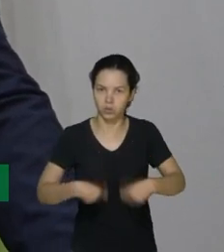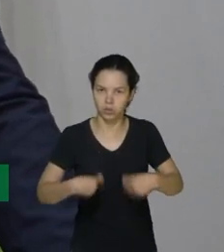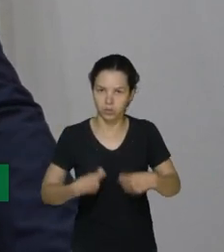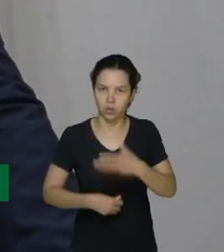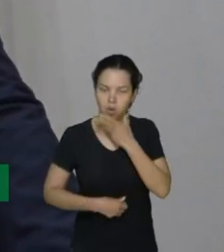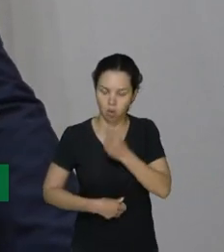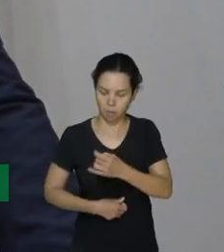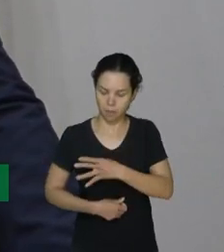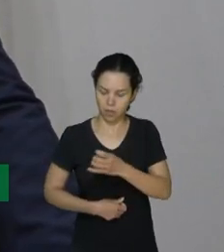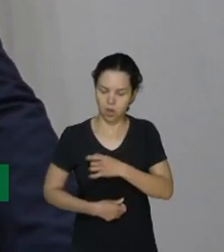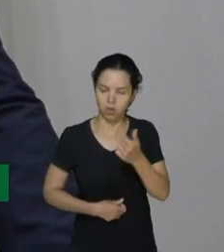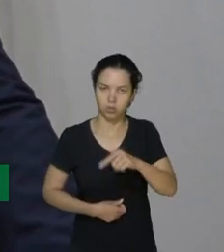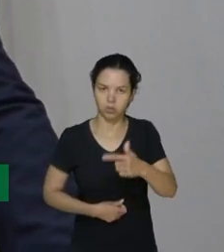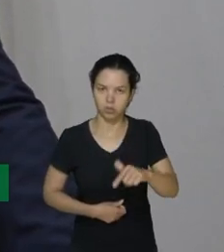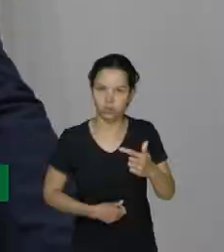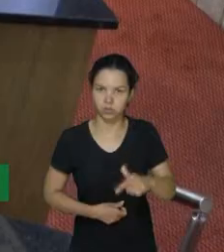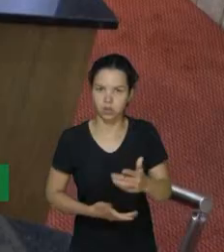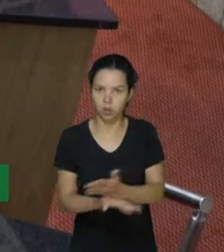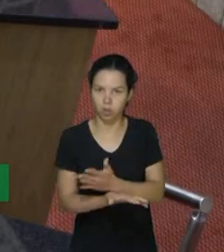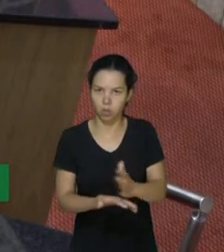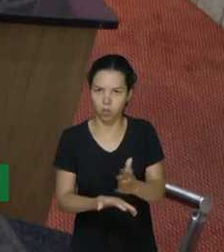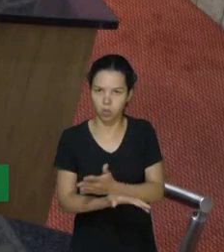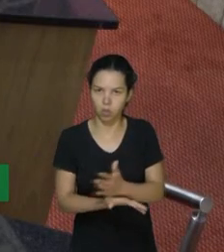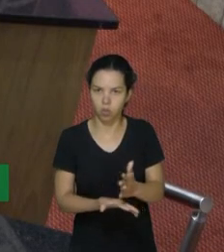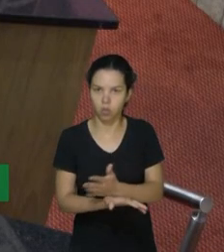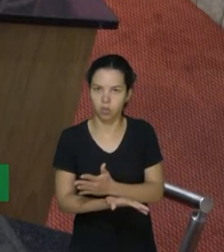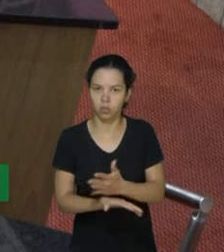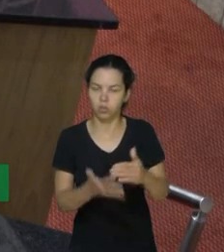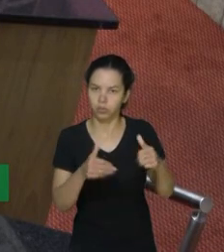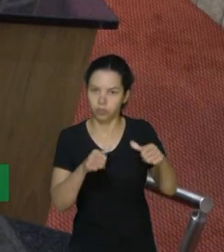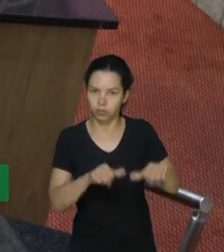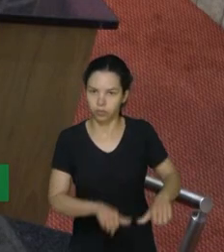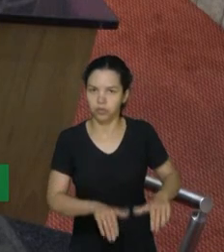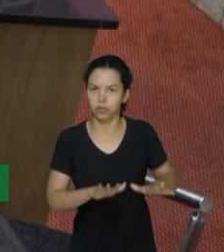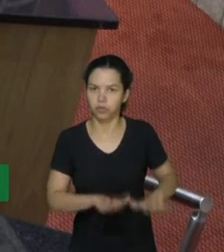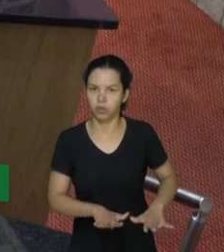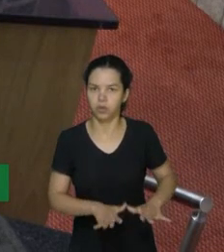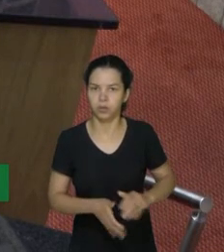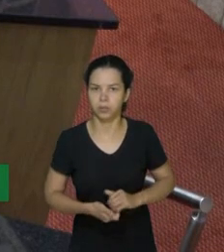medo, alguns ficaram.